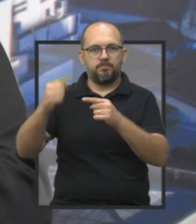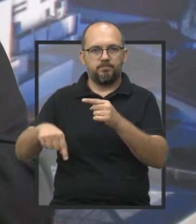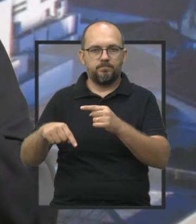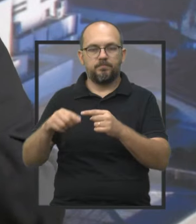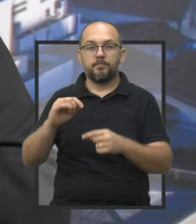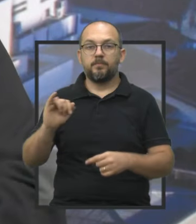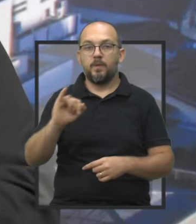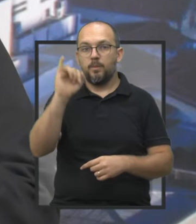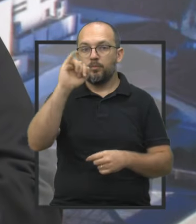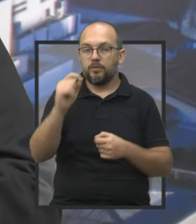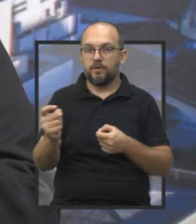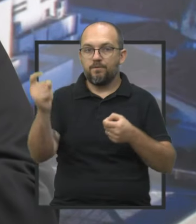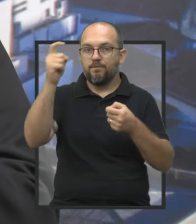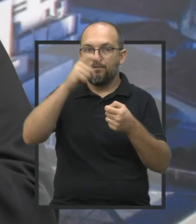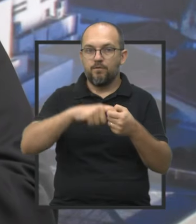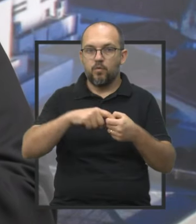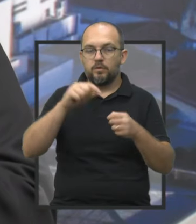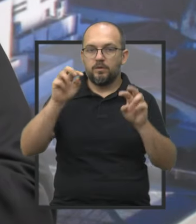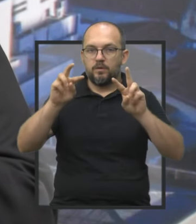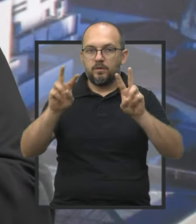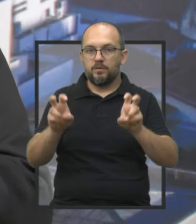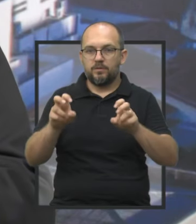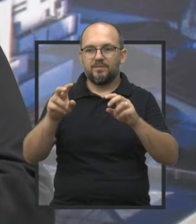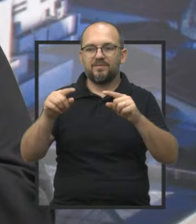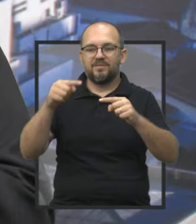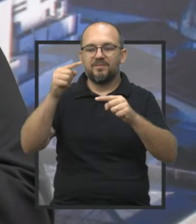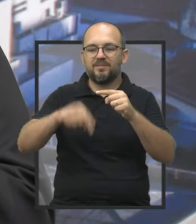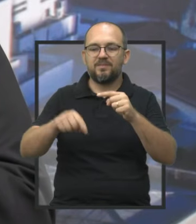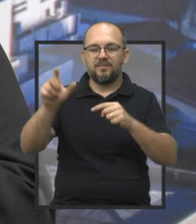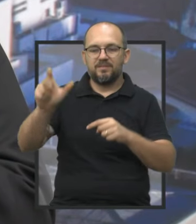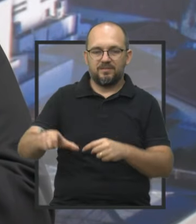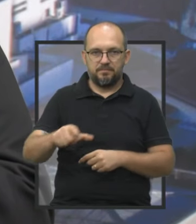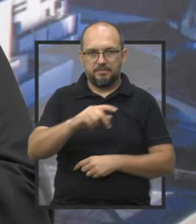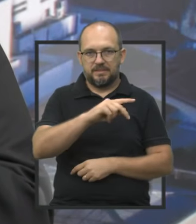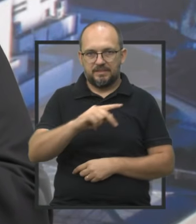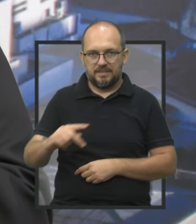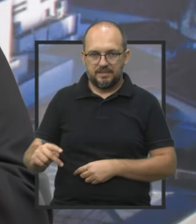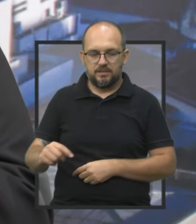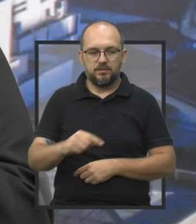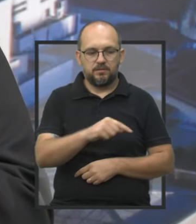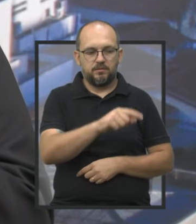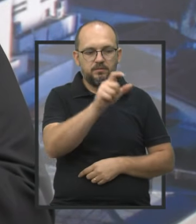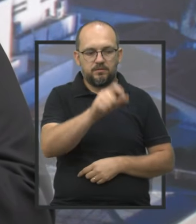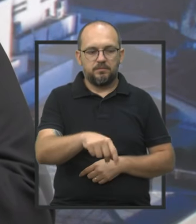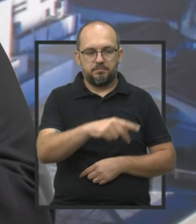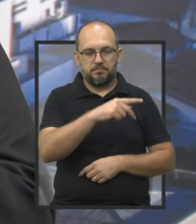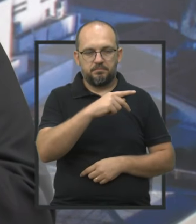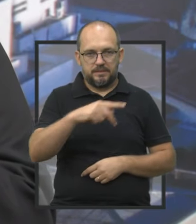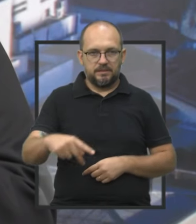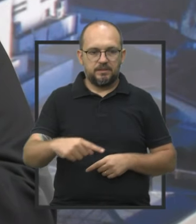É importante voltar um gancho aí na questão de divergir dos presidentes na SEI.